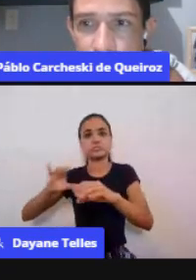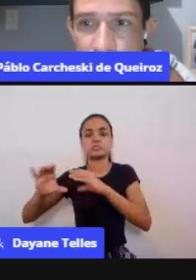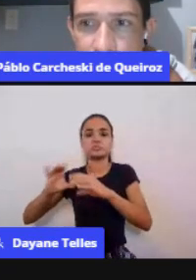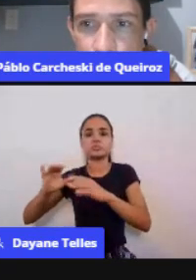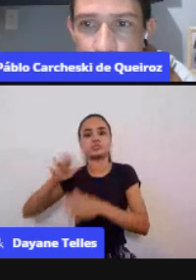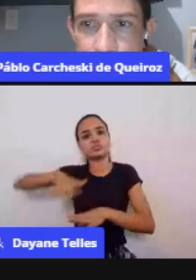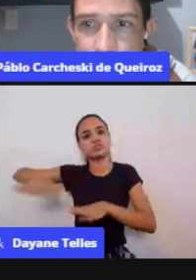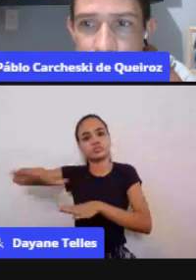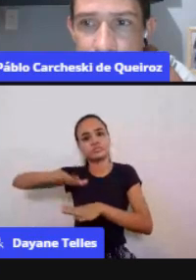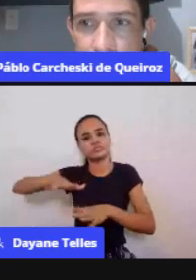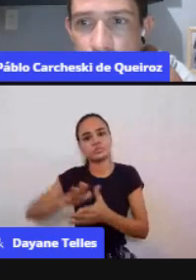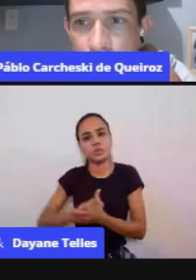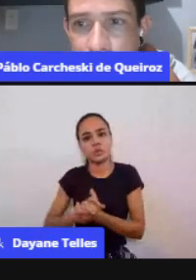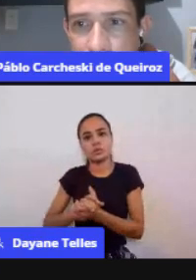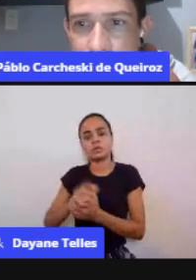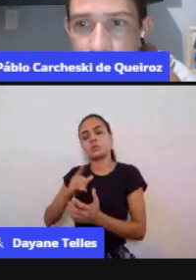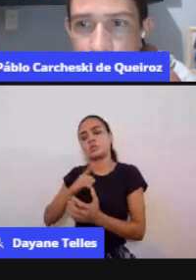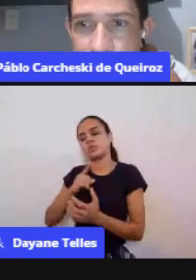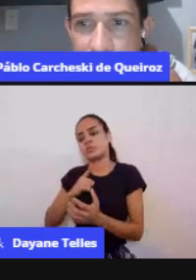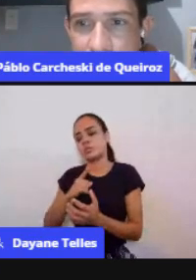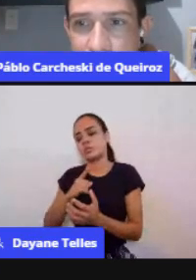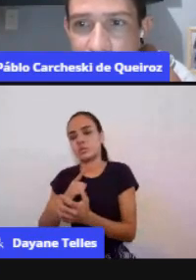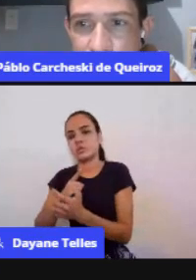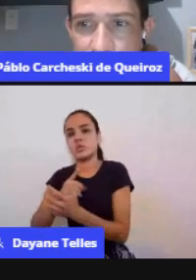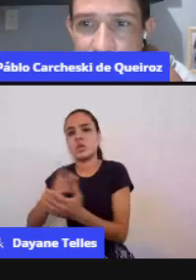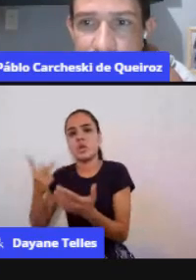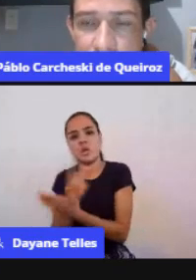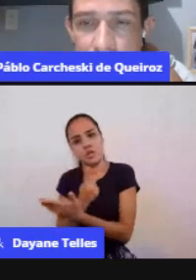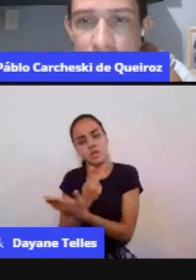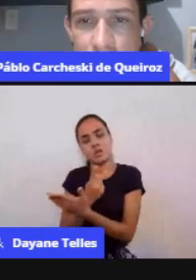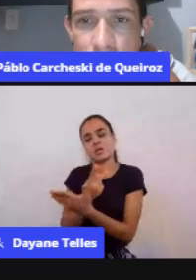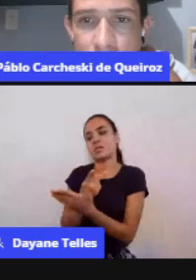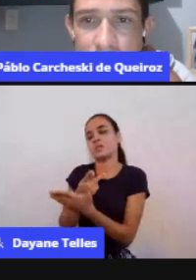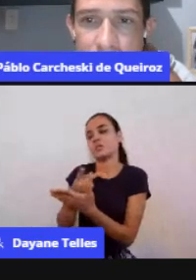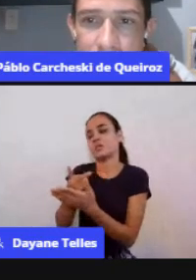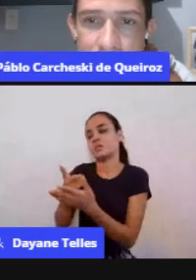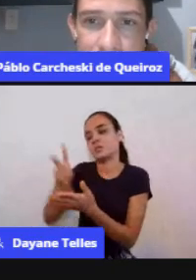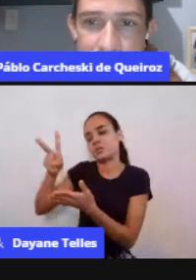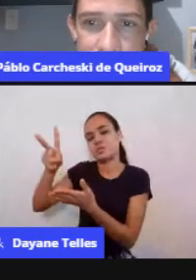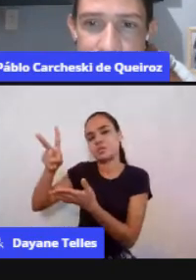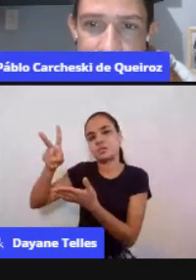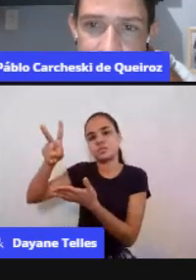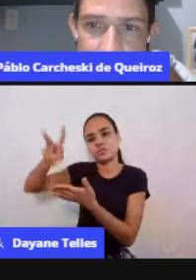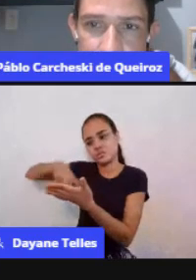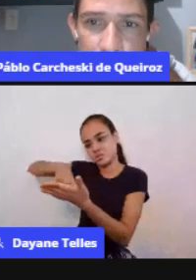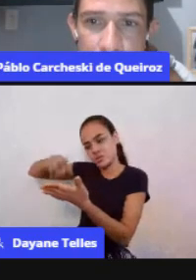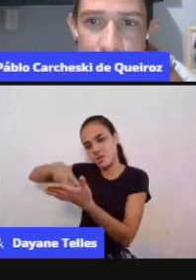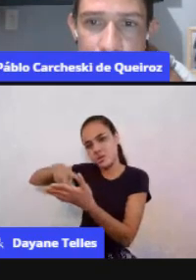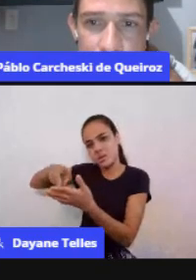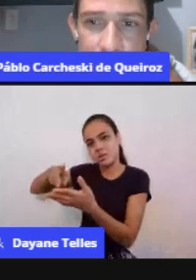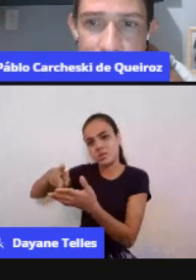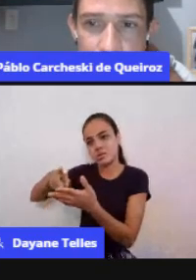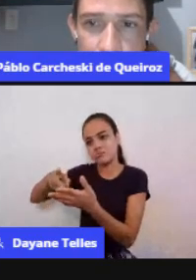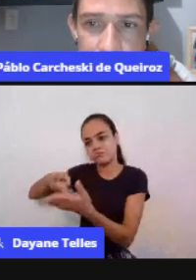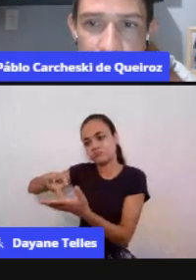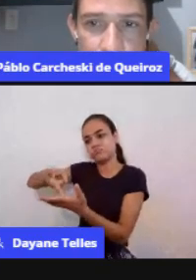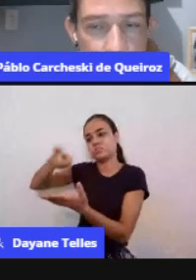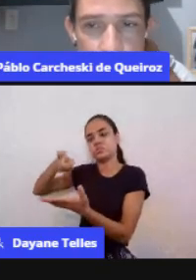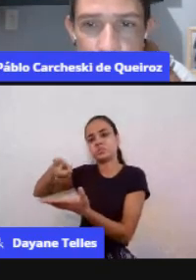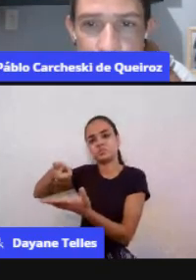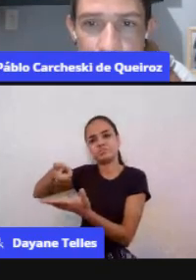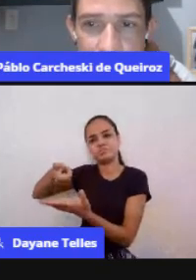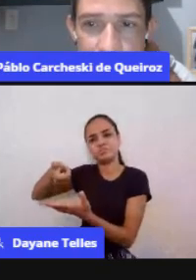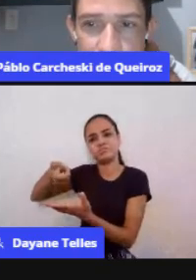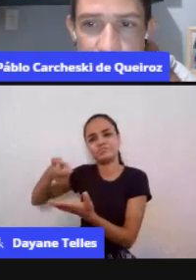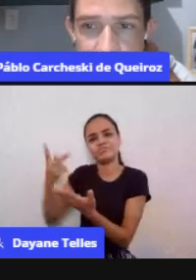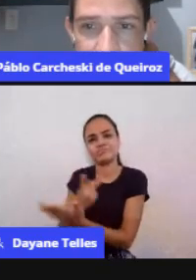propositadamente, erros de leitura, né? Como escalas inapropriadas, legendas. Então, esse formato aqui que está numa mídia, que não